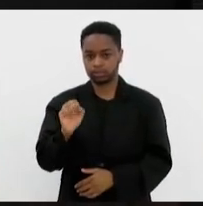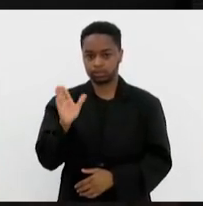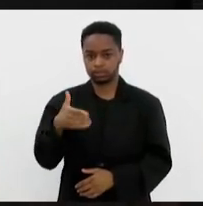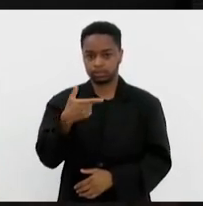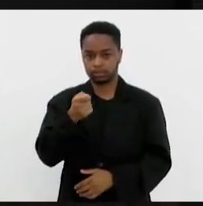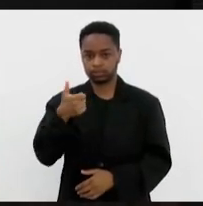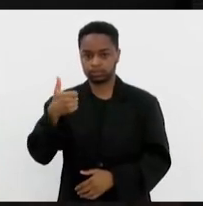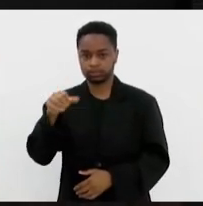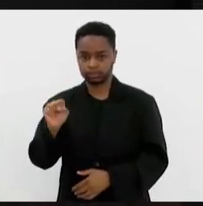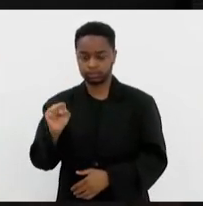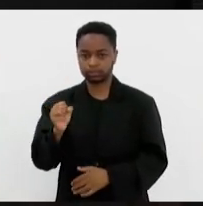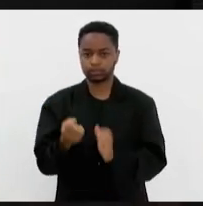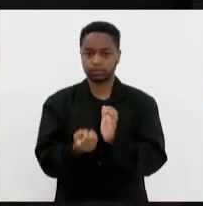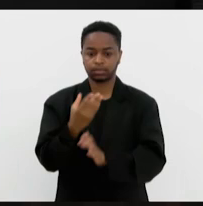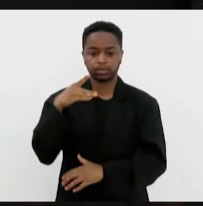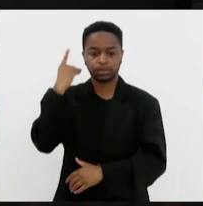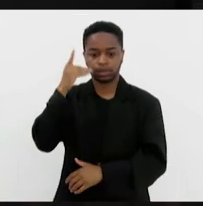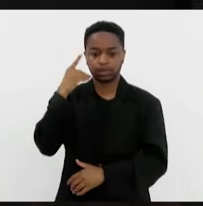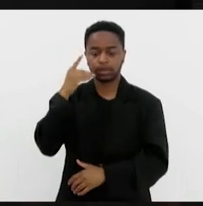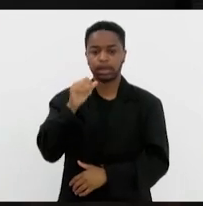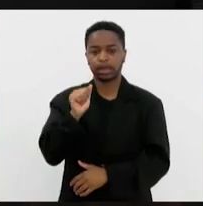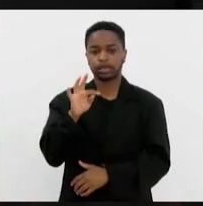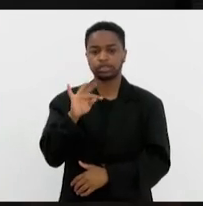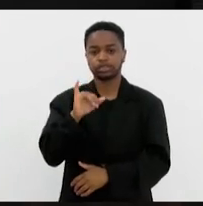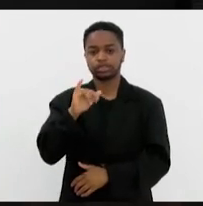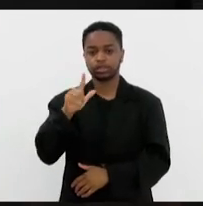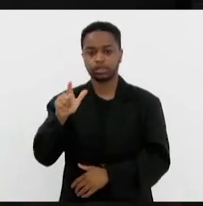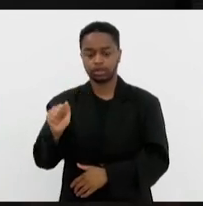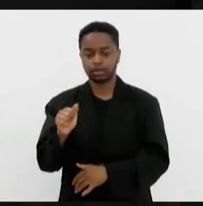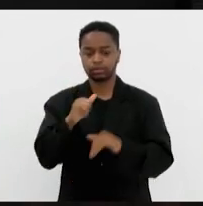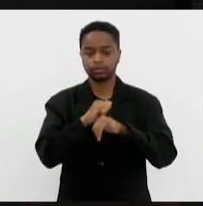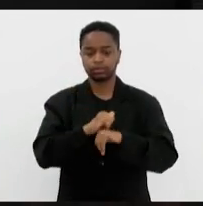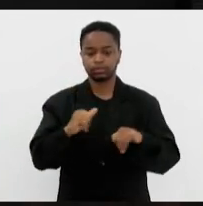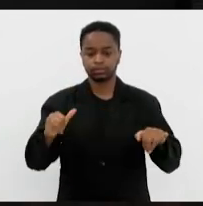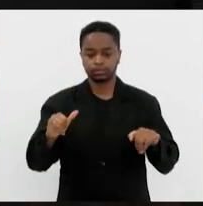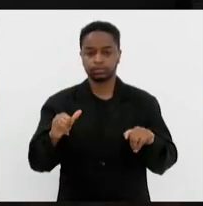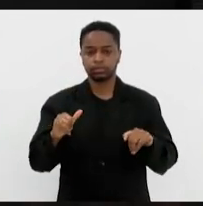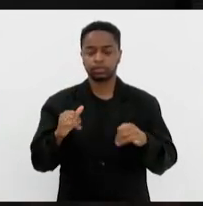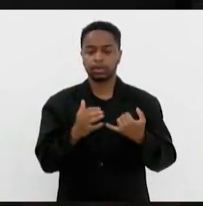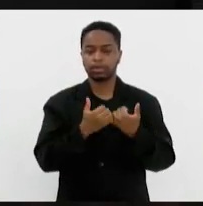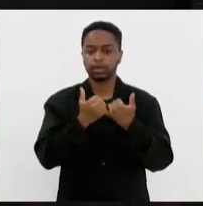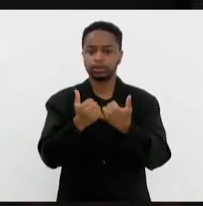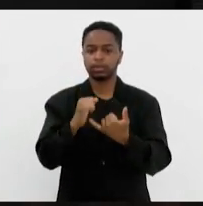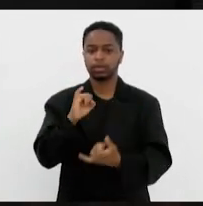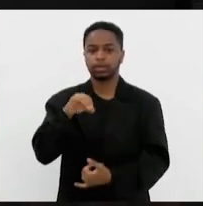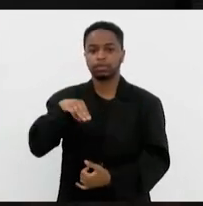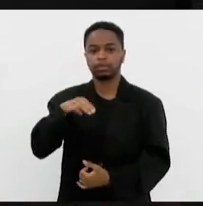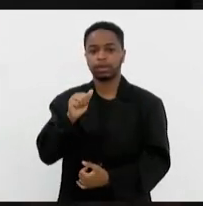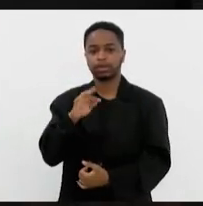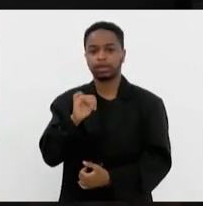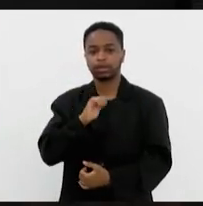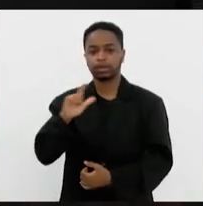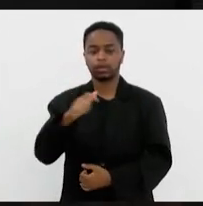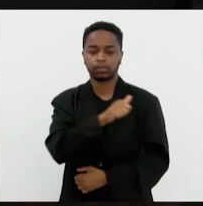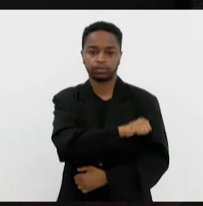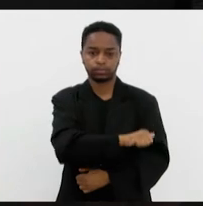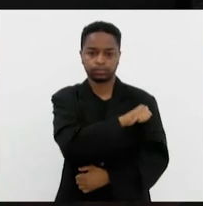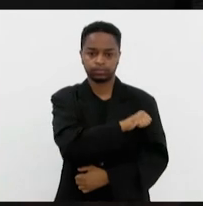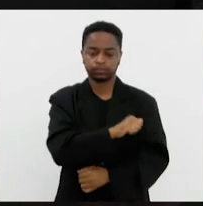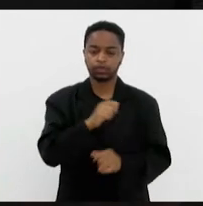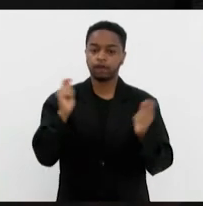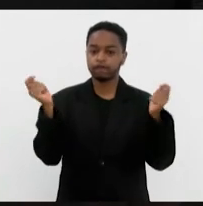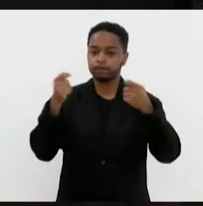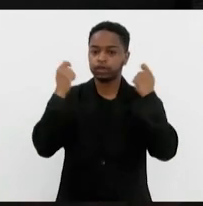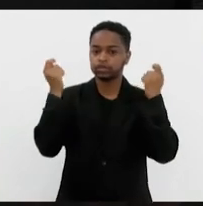4.448, de 18, de autoria do deputado Átila Nunes, que declara patrimônio imaterial do Estado do Rio de Janeiro o